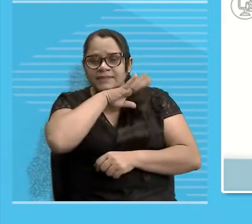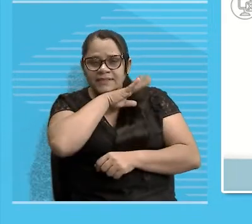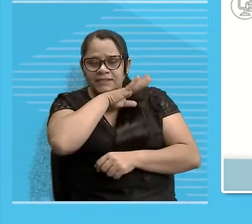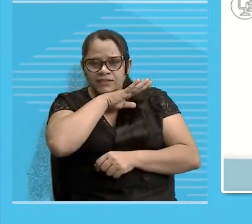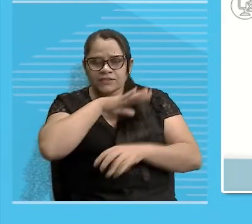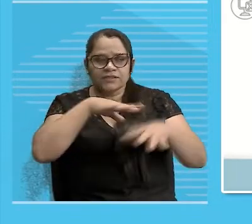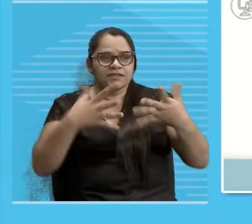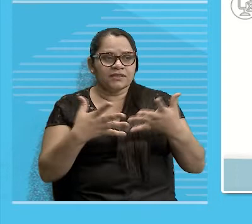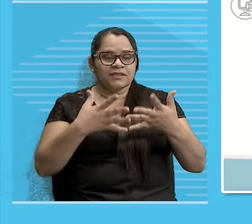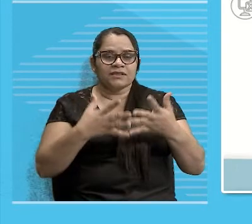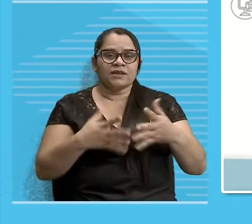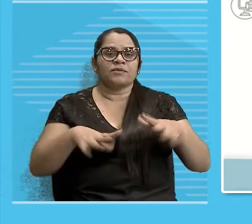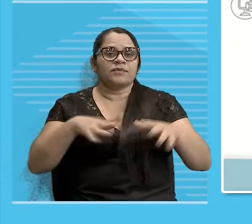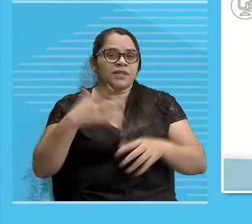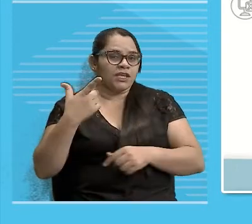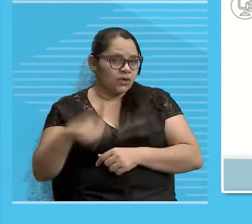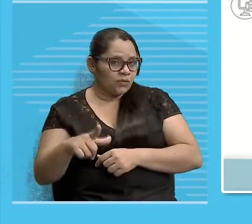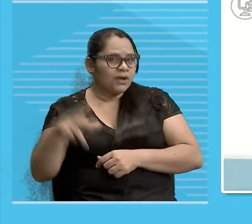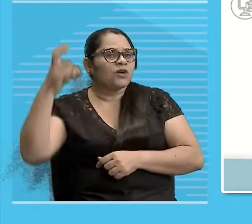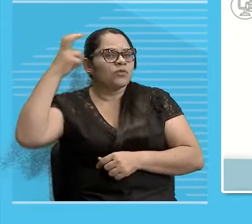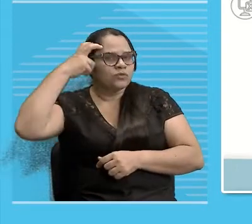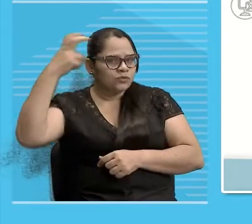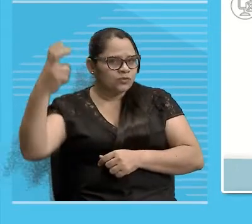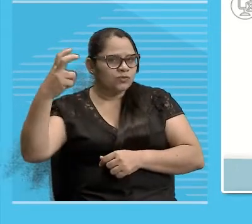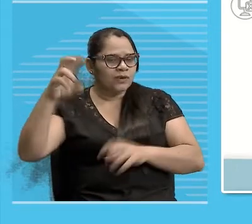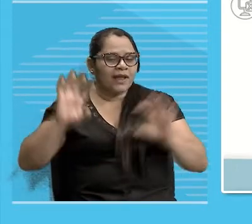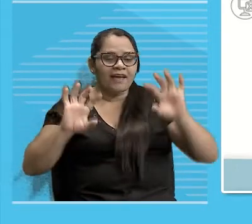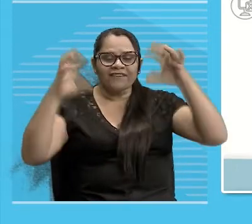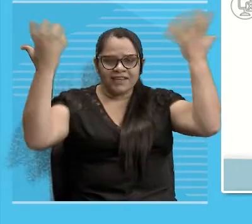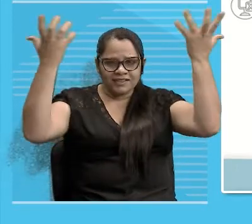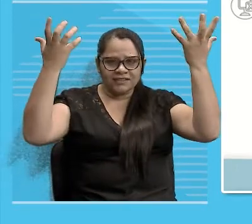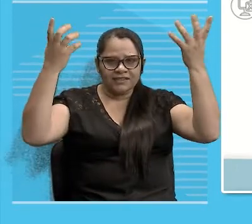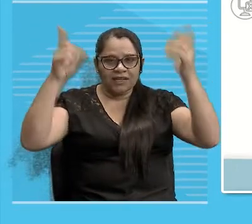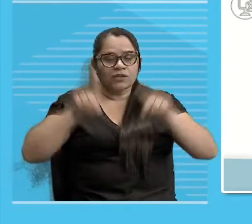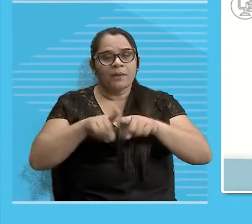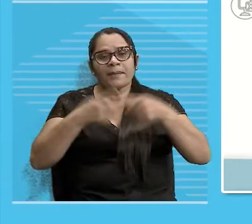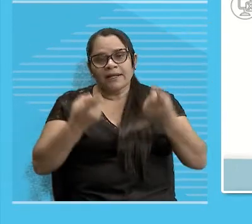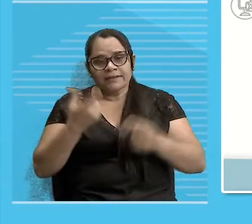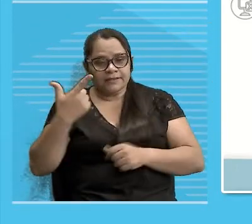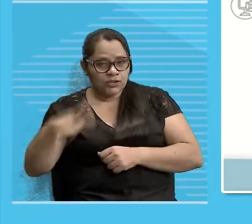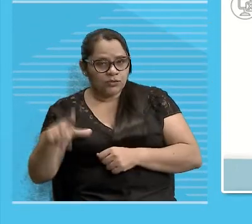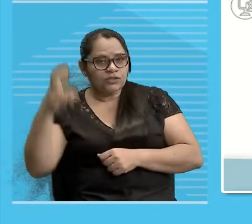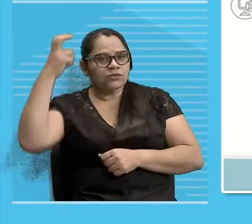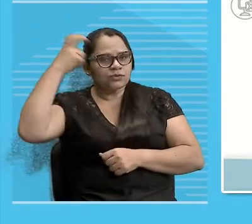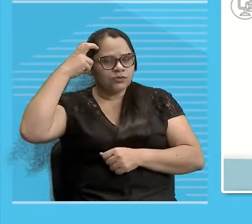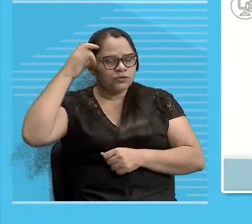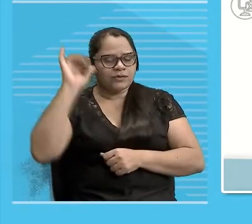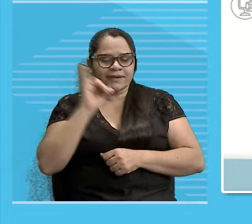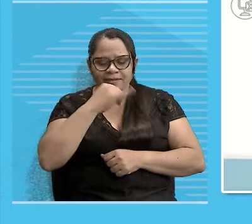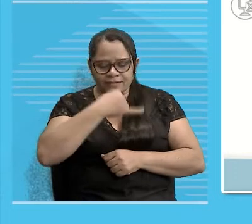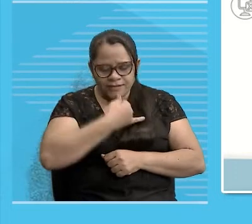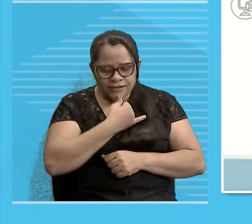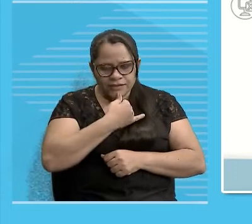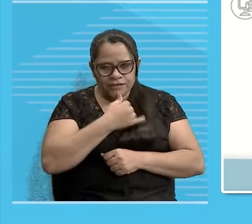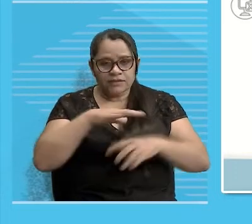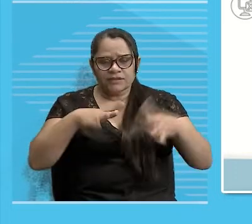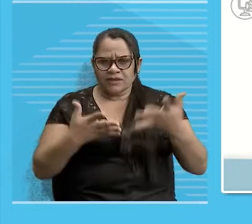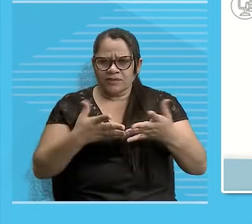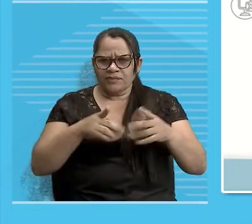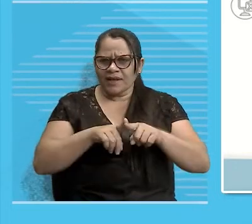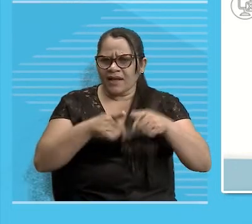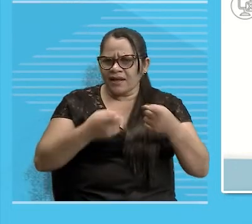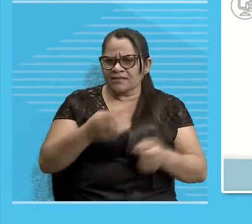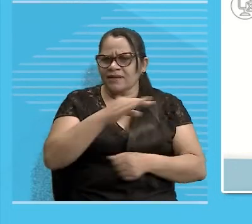culturas é festejado, em outras é penosa e tal, enfim. Mas a morte da Virgem, ela traz